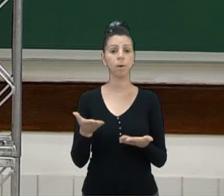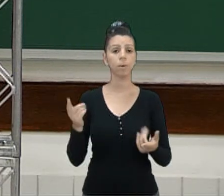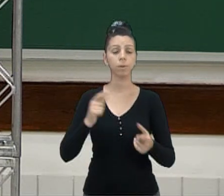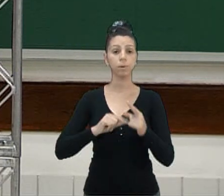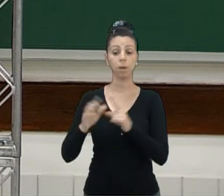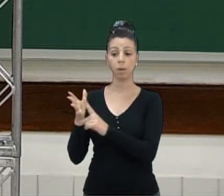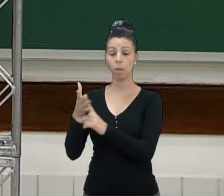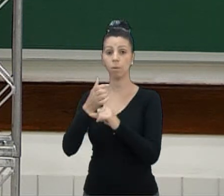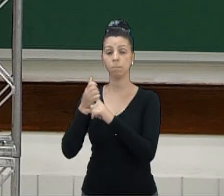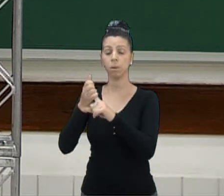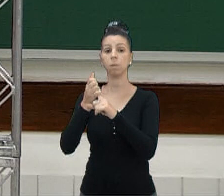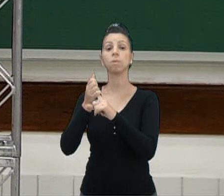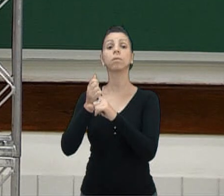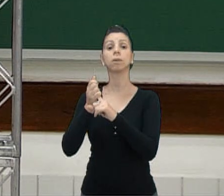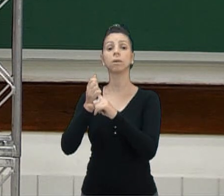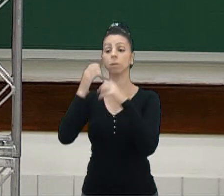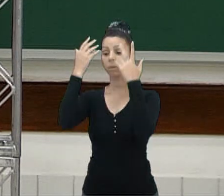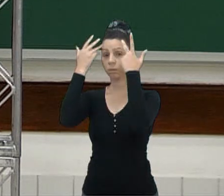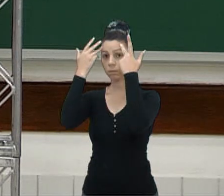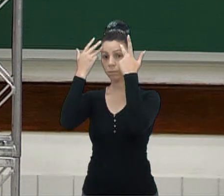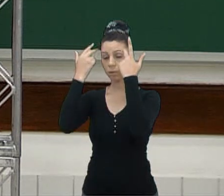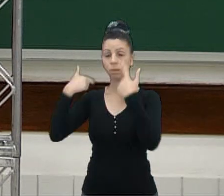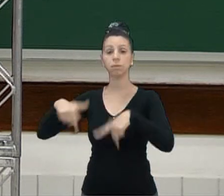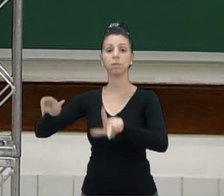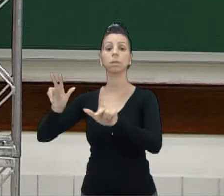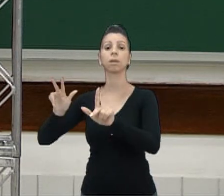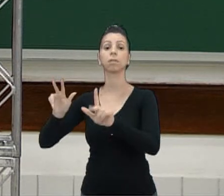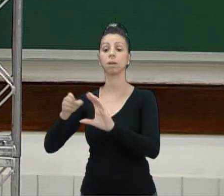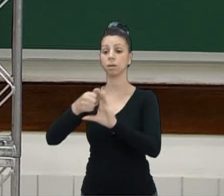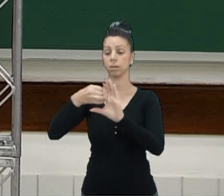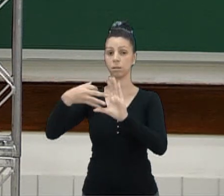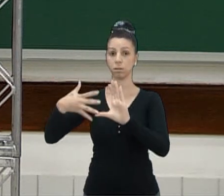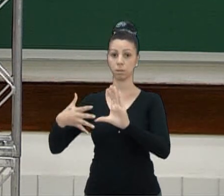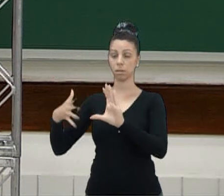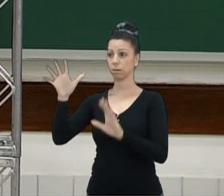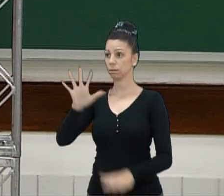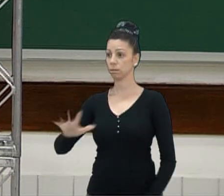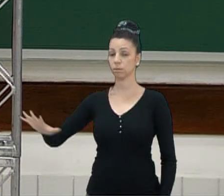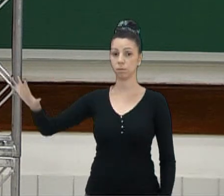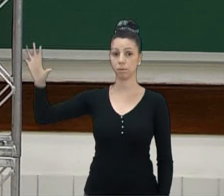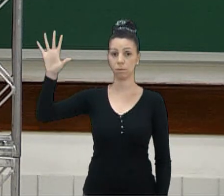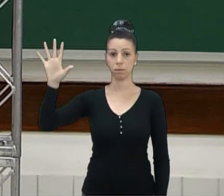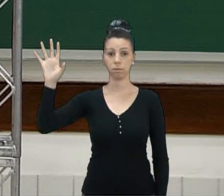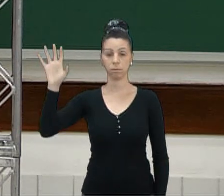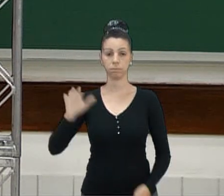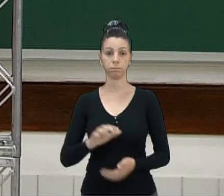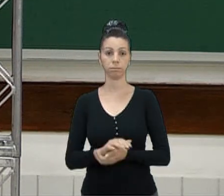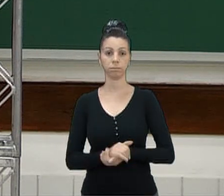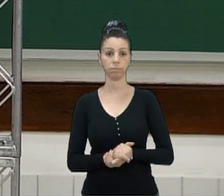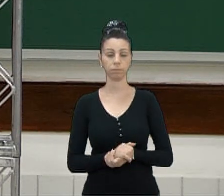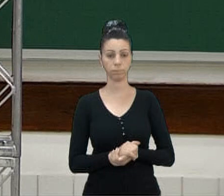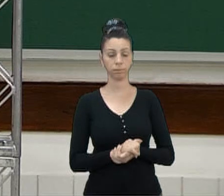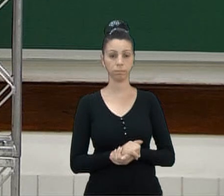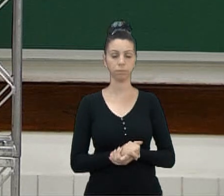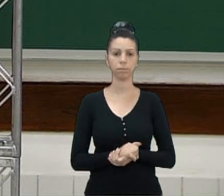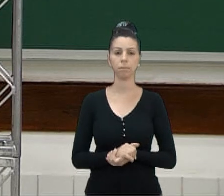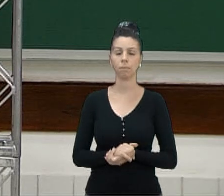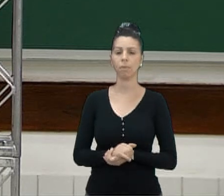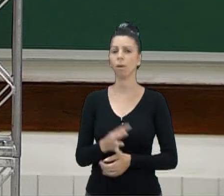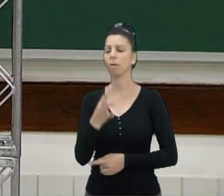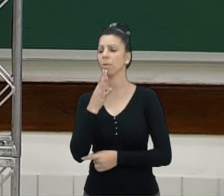os domínios naturais, as características, as regionalizações naturais do continente, certo? Conhecer e